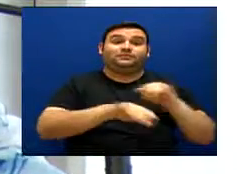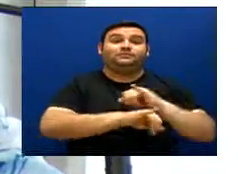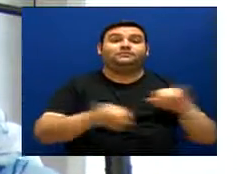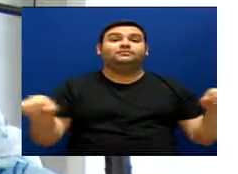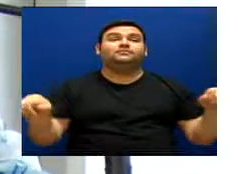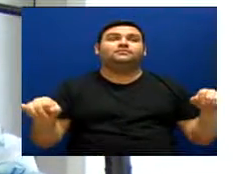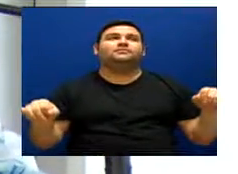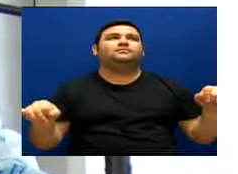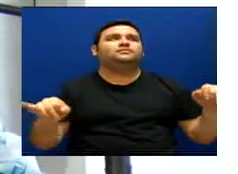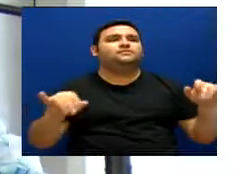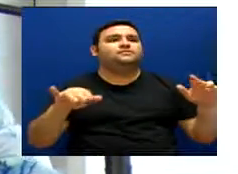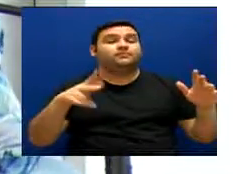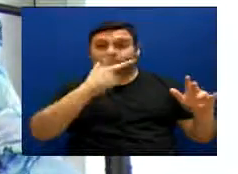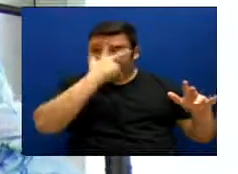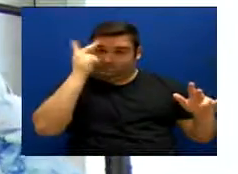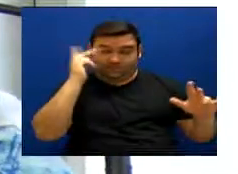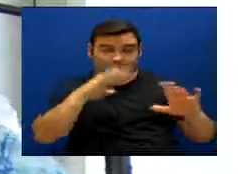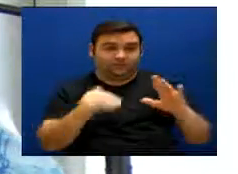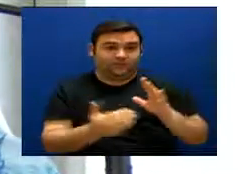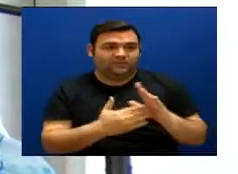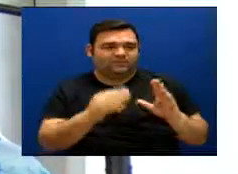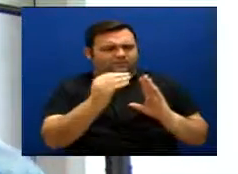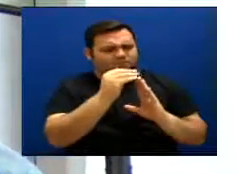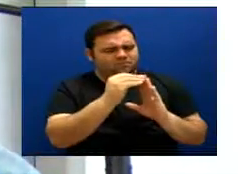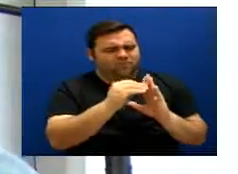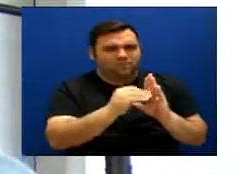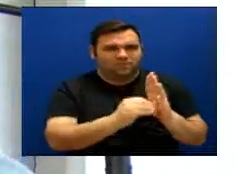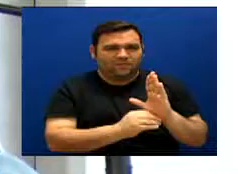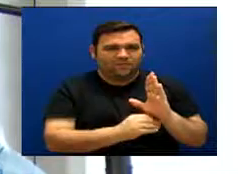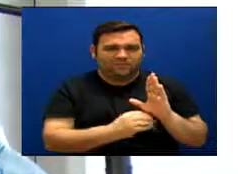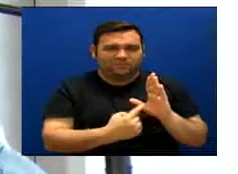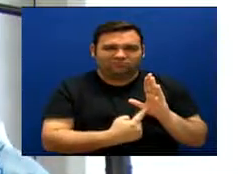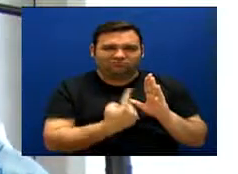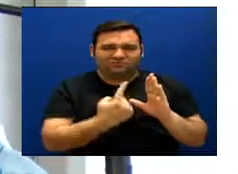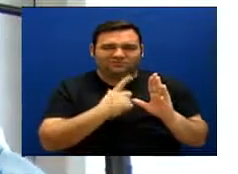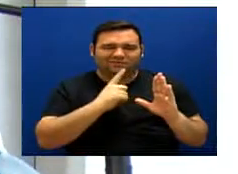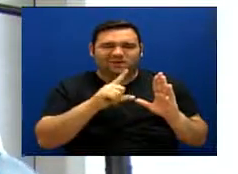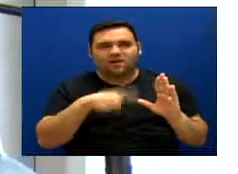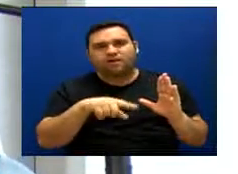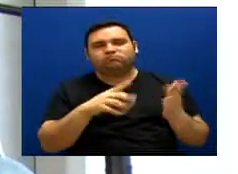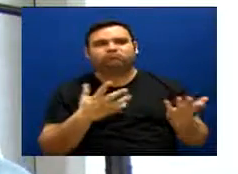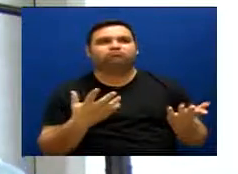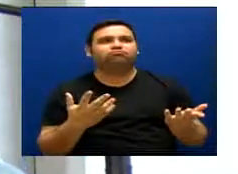anunciando que todas as pessoas que estão naquele cadastro único, que são